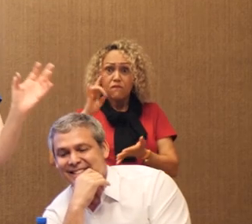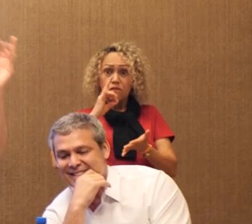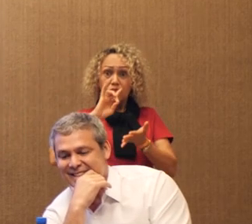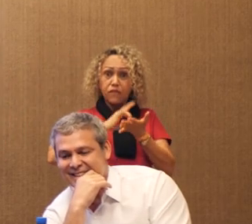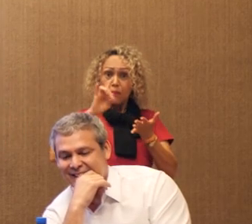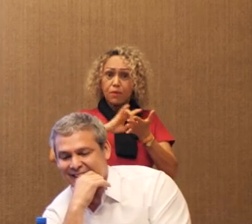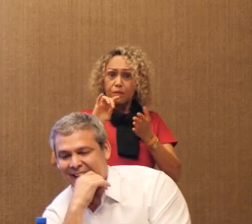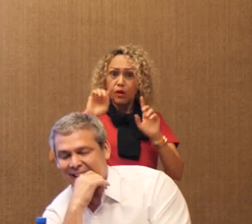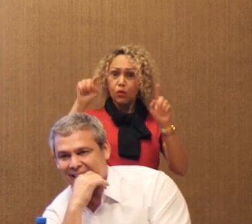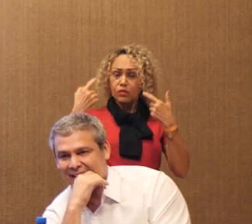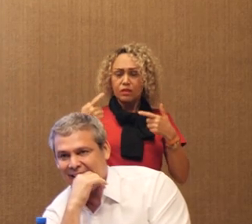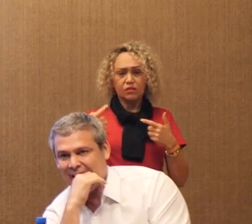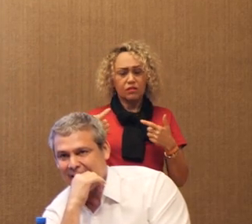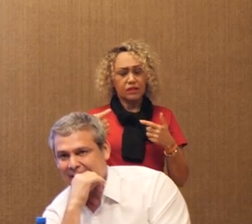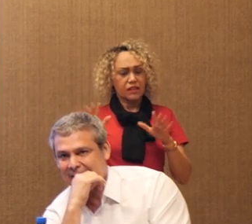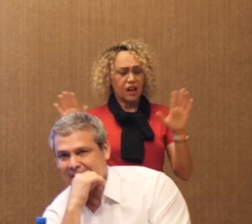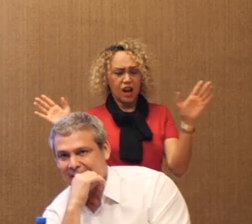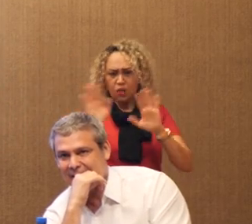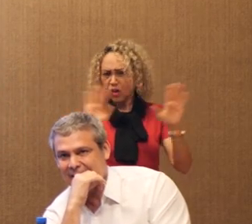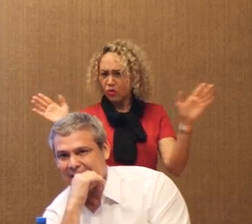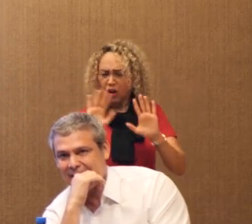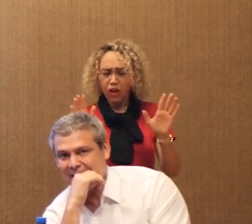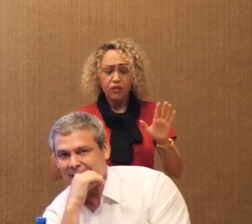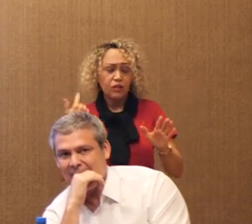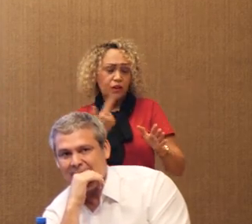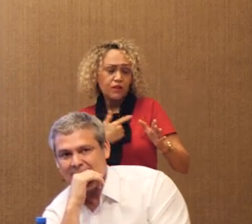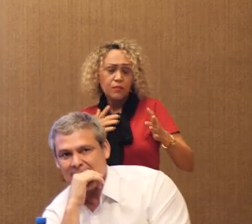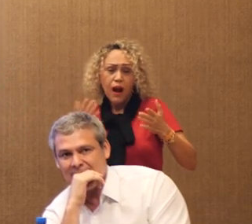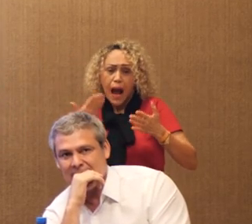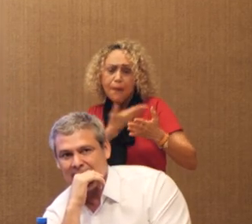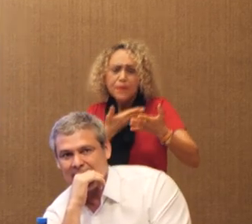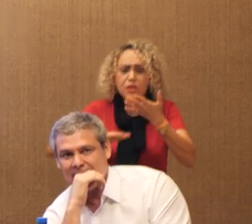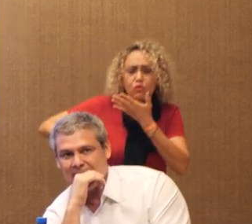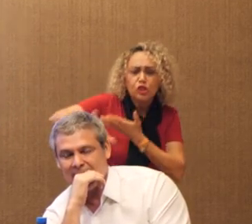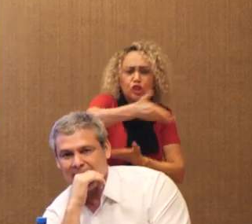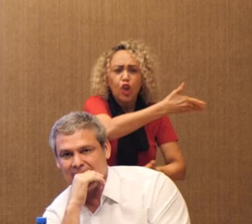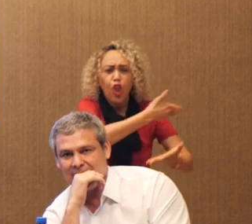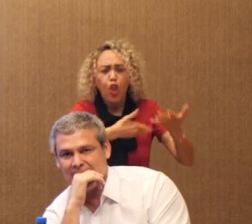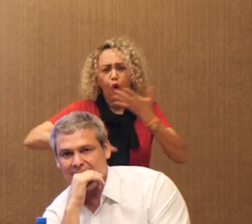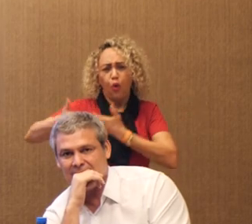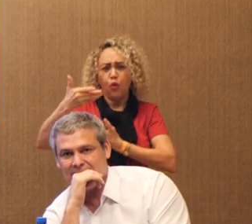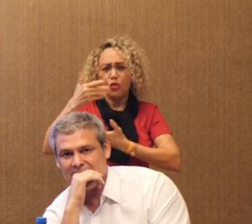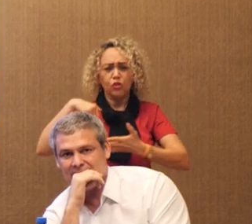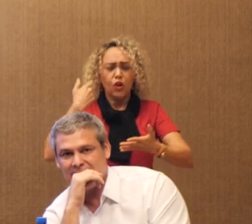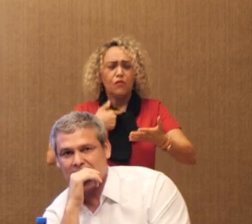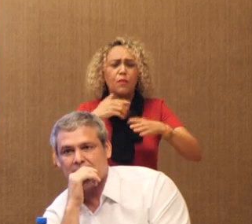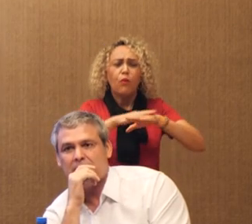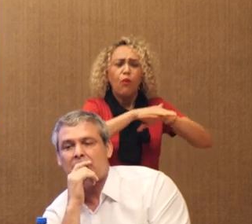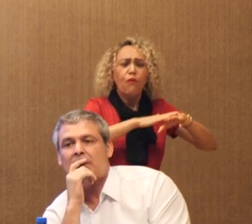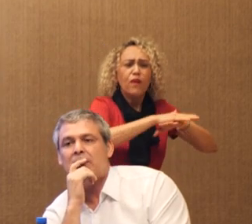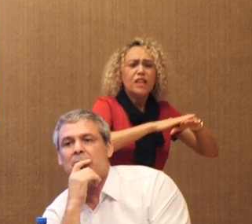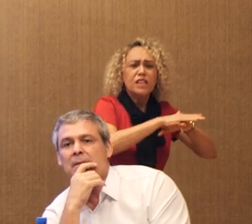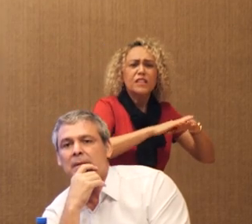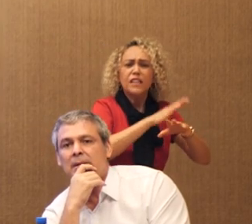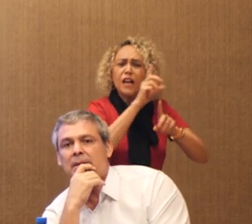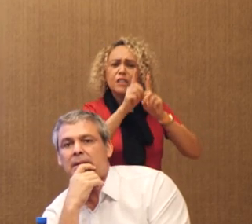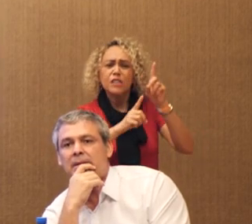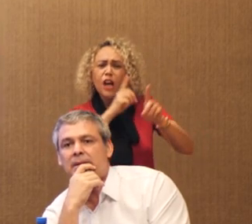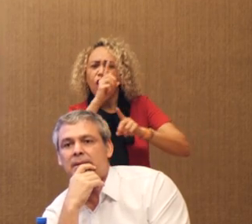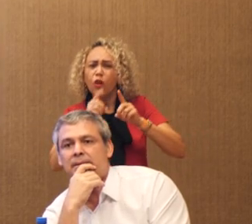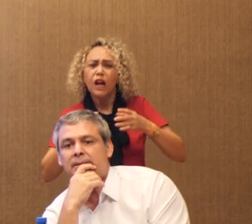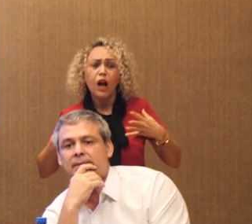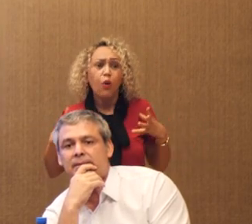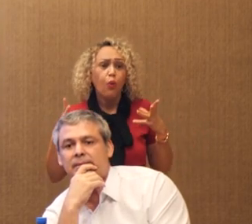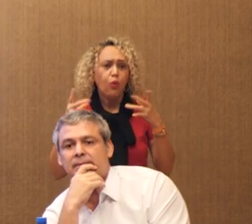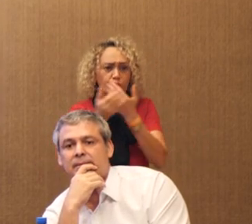movem. Quantos vereadores e vereadoras eles têm na cidade? Quem governa a cidade? Que projeto de cidade está